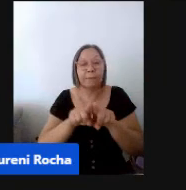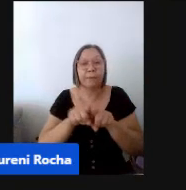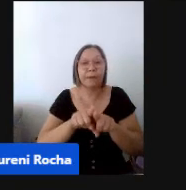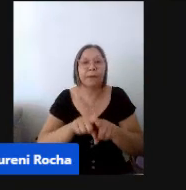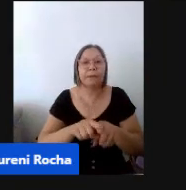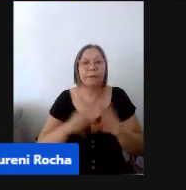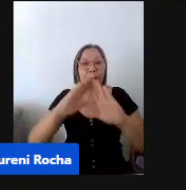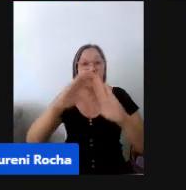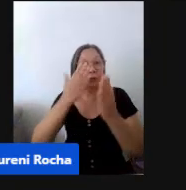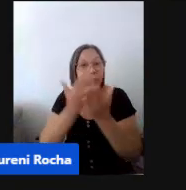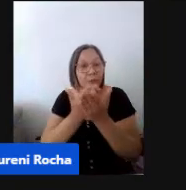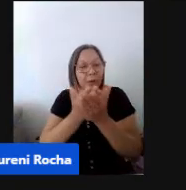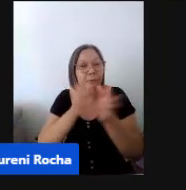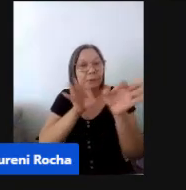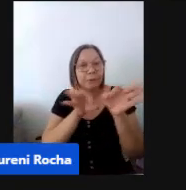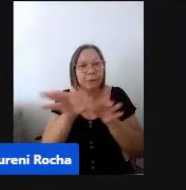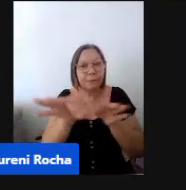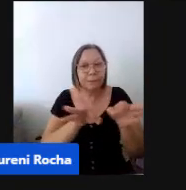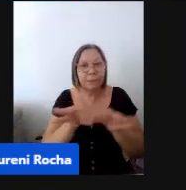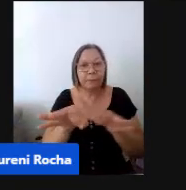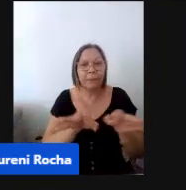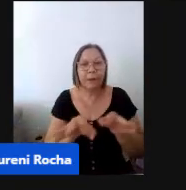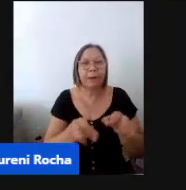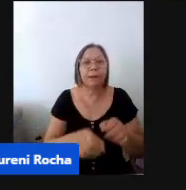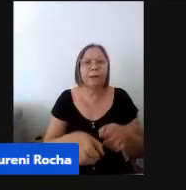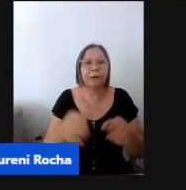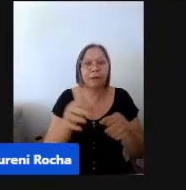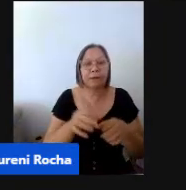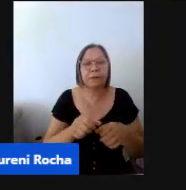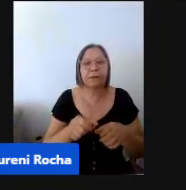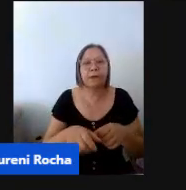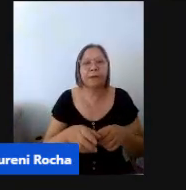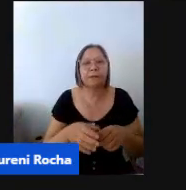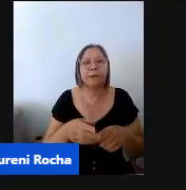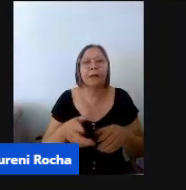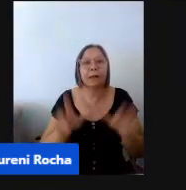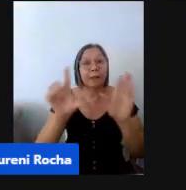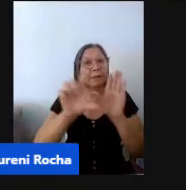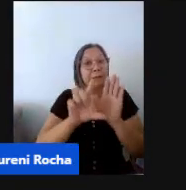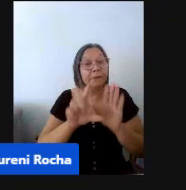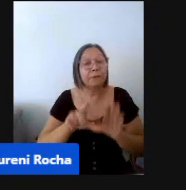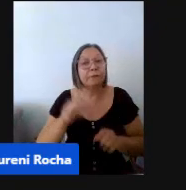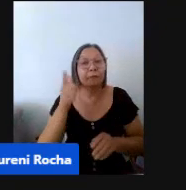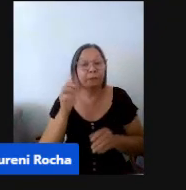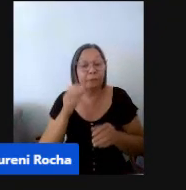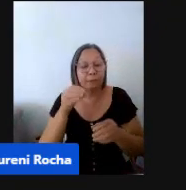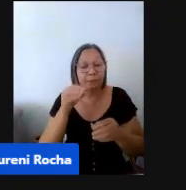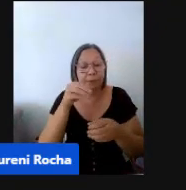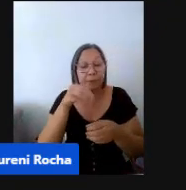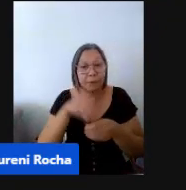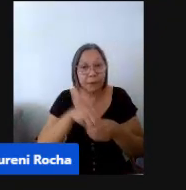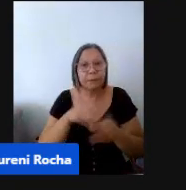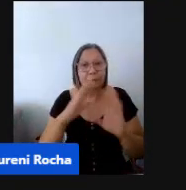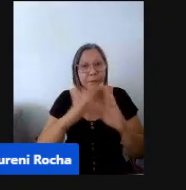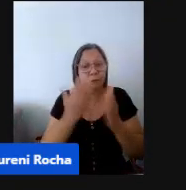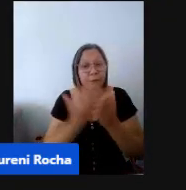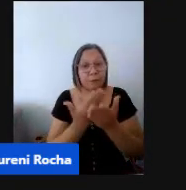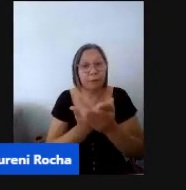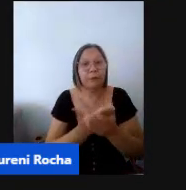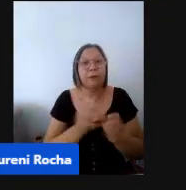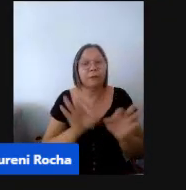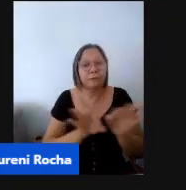se organizar para lidar legalmente, inclusive, com essas situações. Quando nós falamos